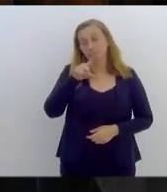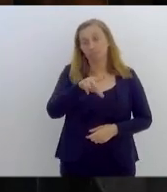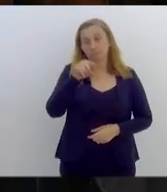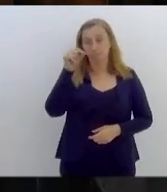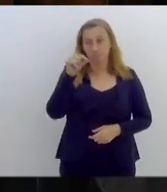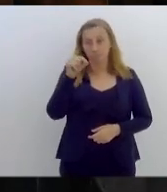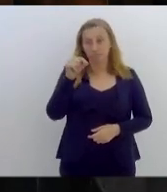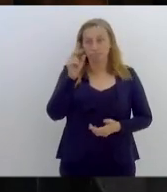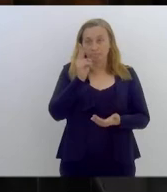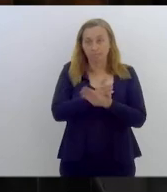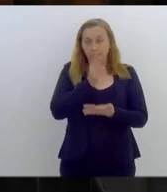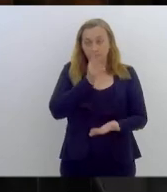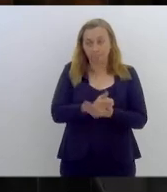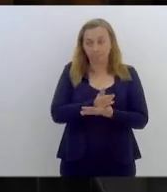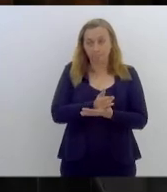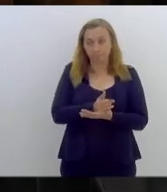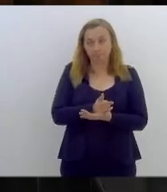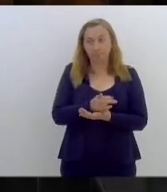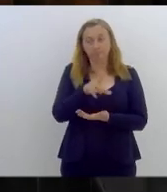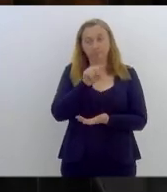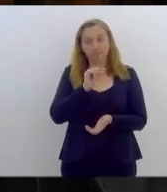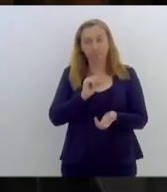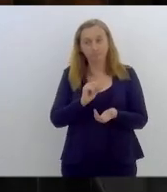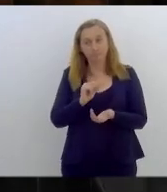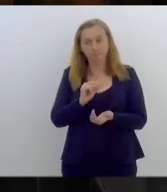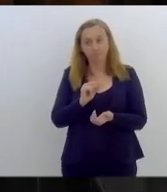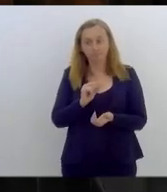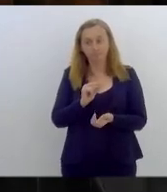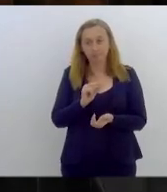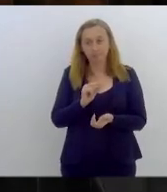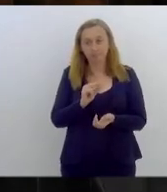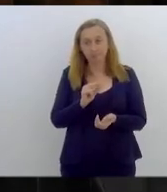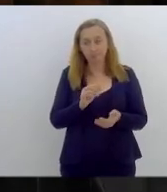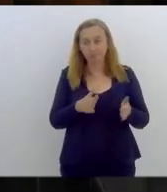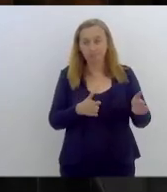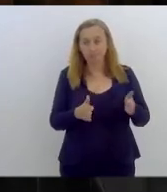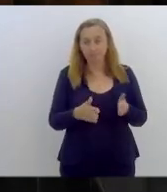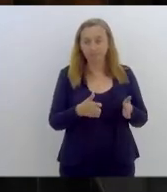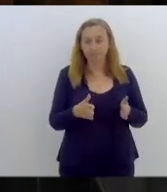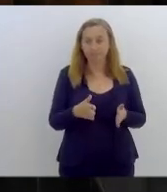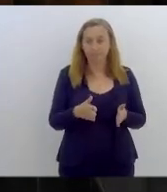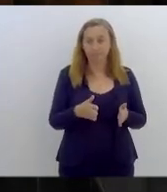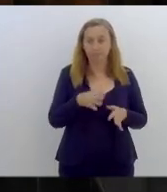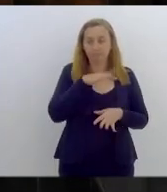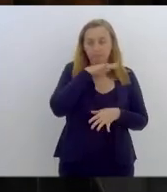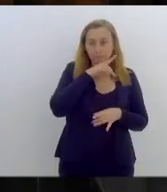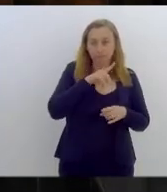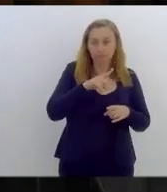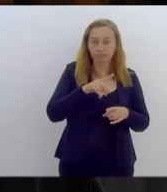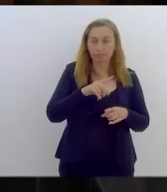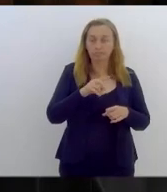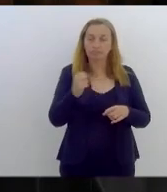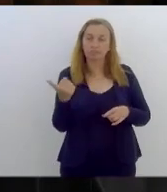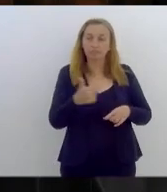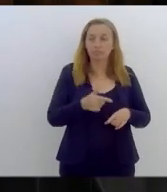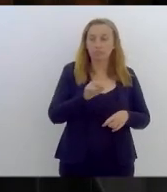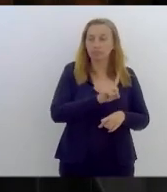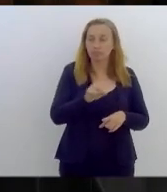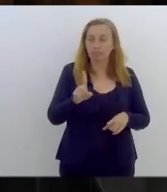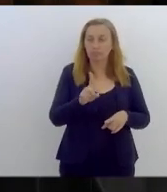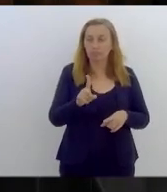mesmo que as chances decisões momentâneas não sejas melhores do que não decidir